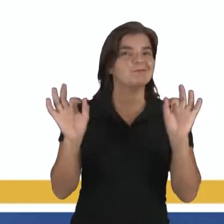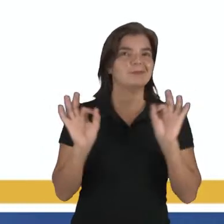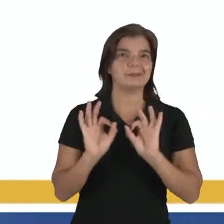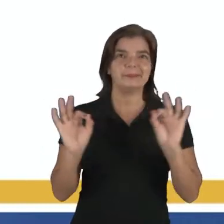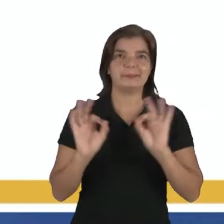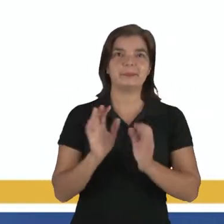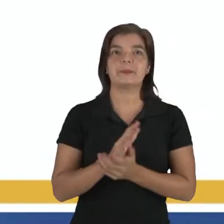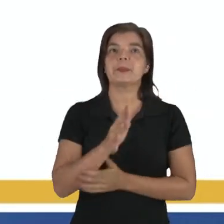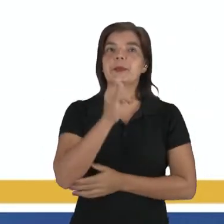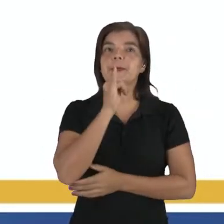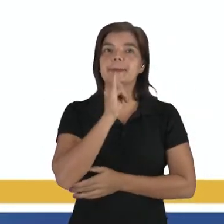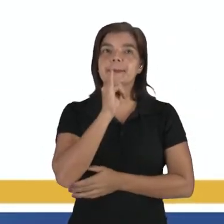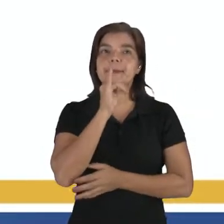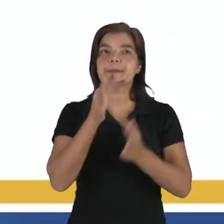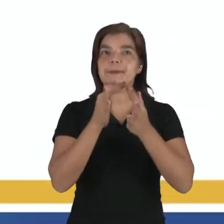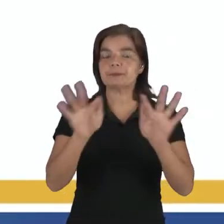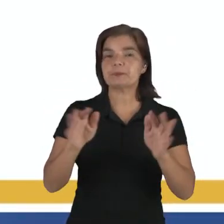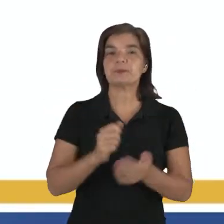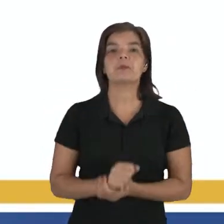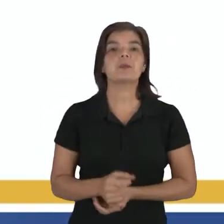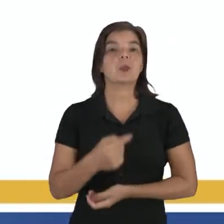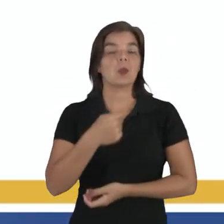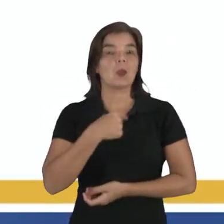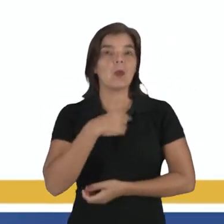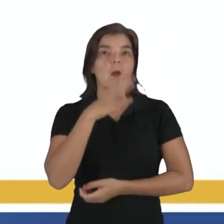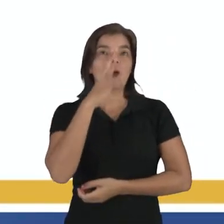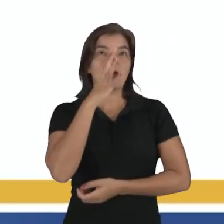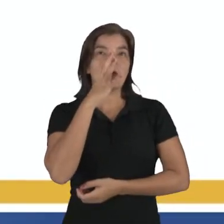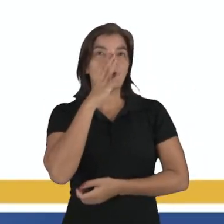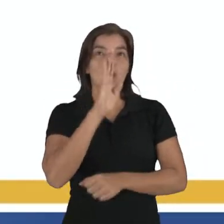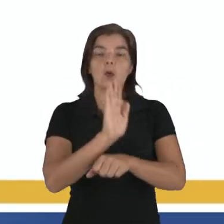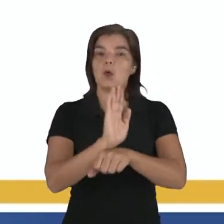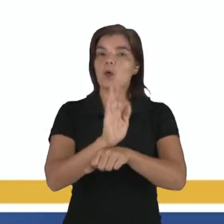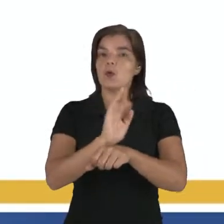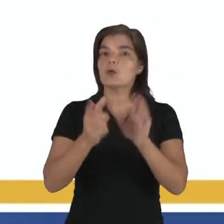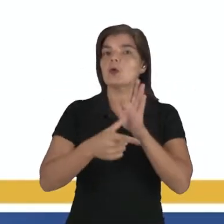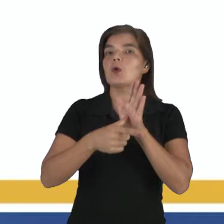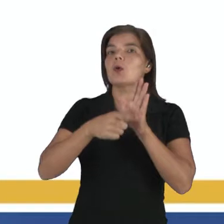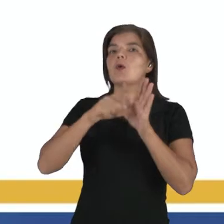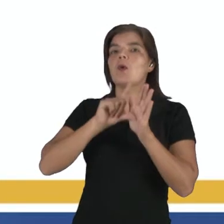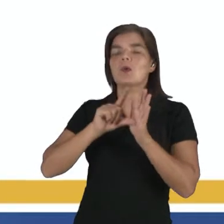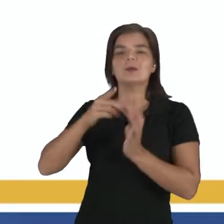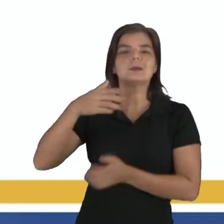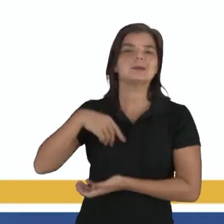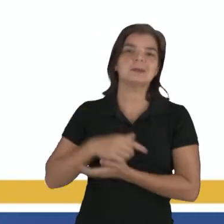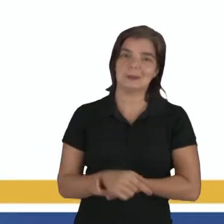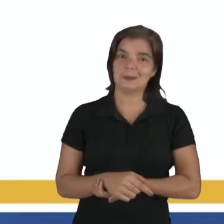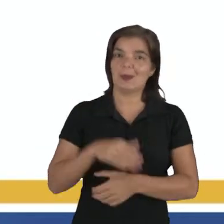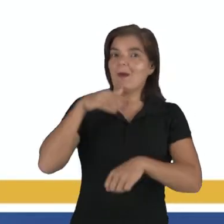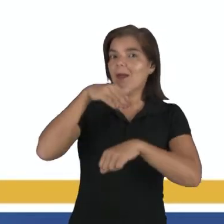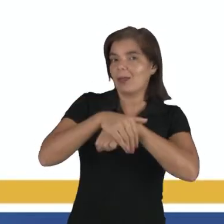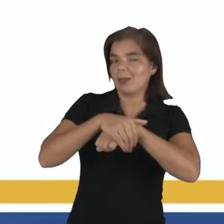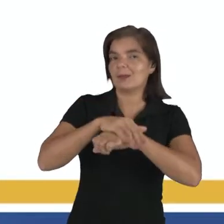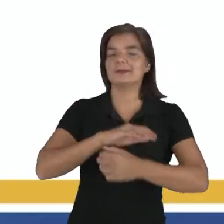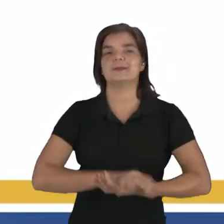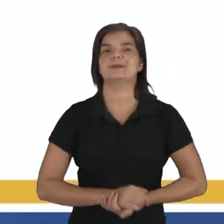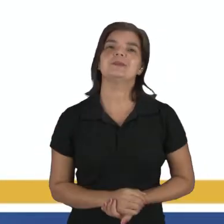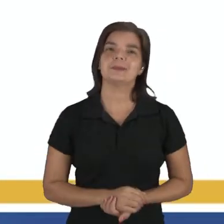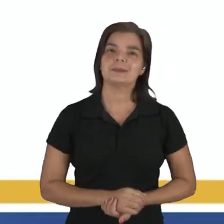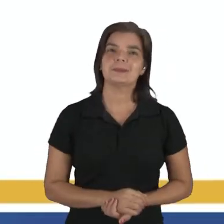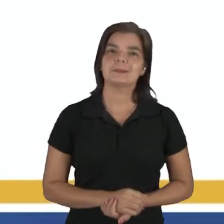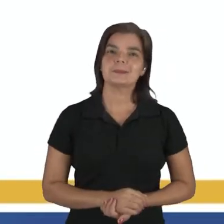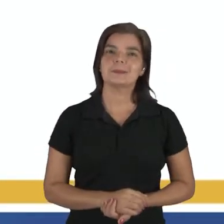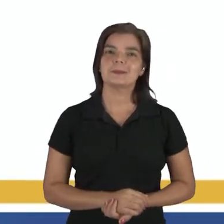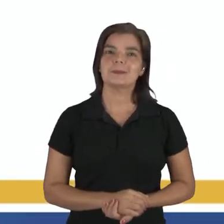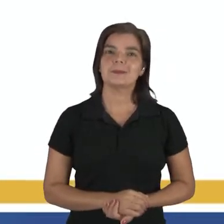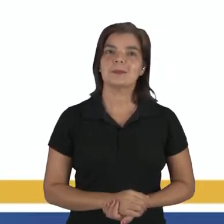ser modificadas. Por exemplo, I watched a movie yesterday. Eu assisti a um filme ontem